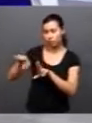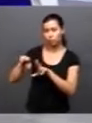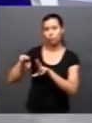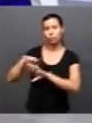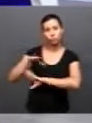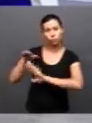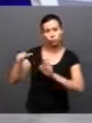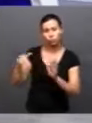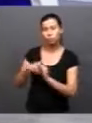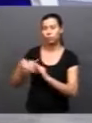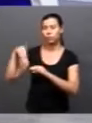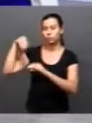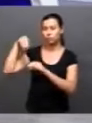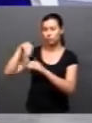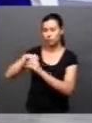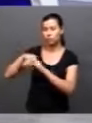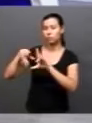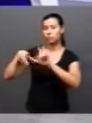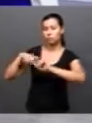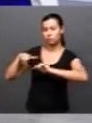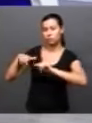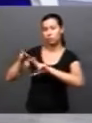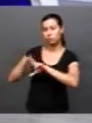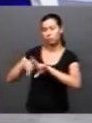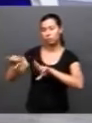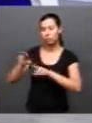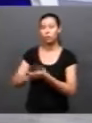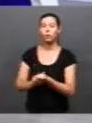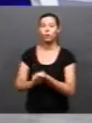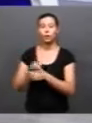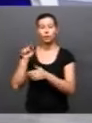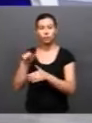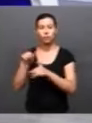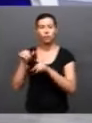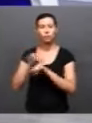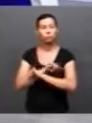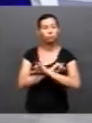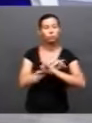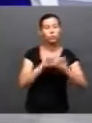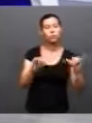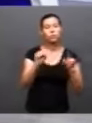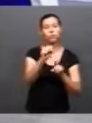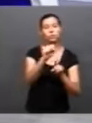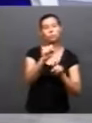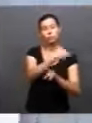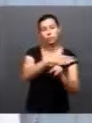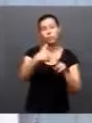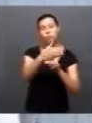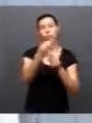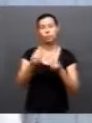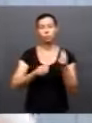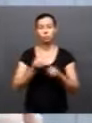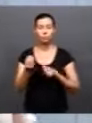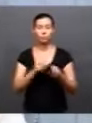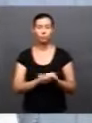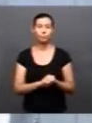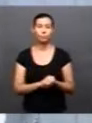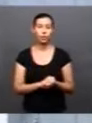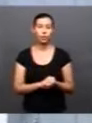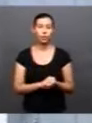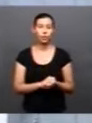os servidores de maneira geral, e a sociedade. Só que nesse quesito pesquisa, nós começamos a sentir